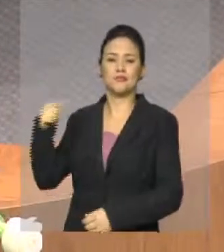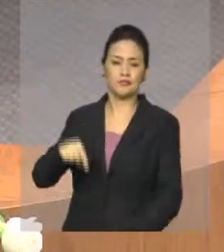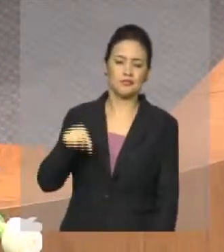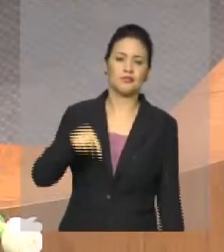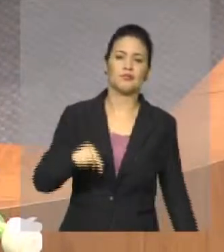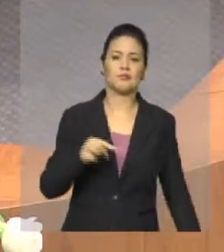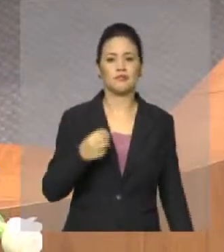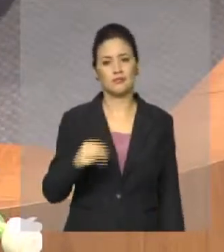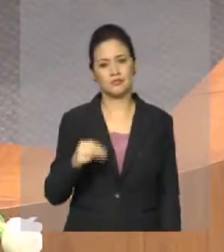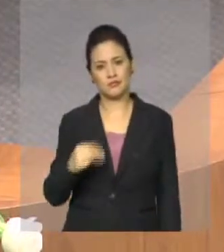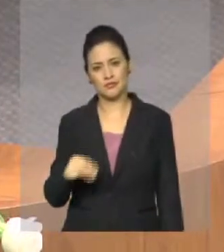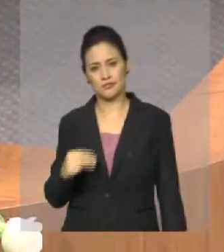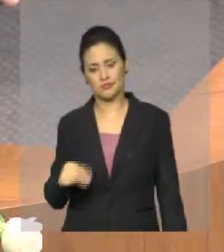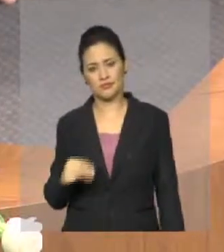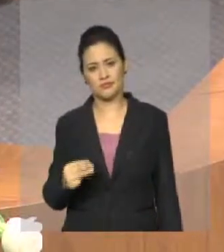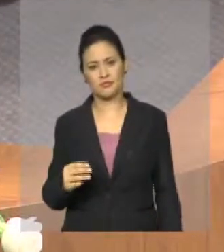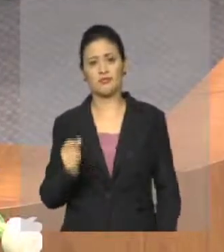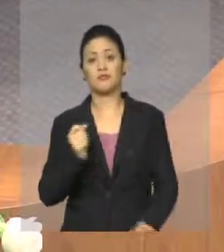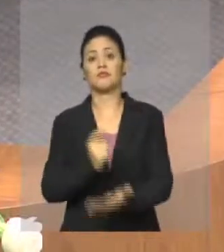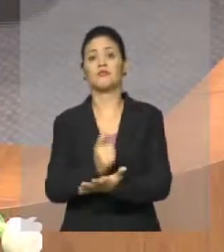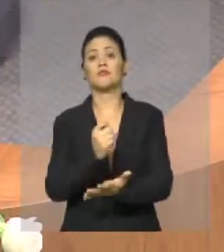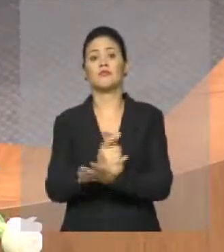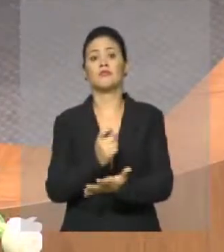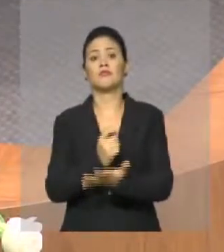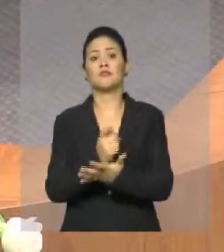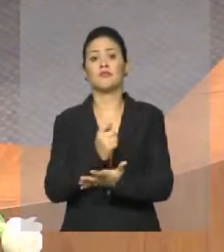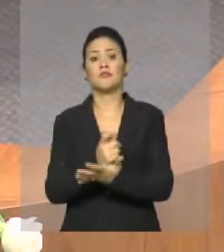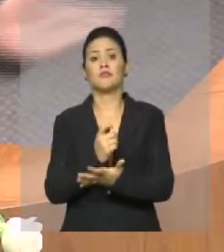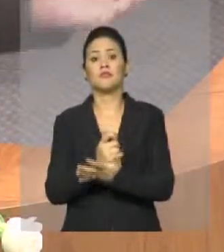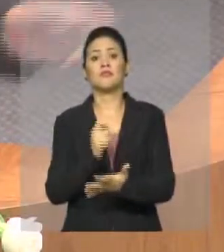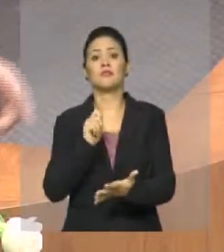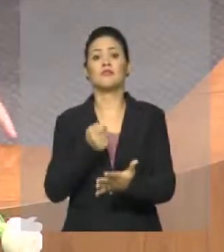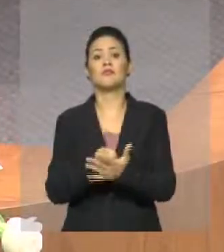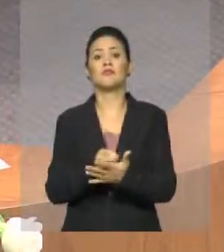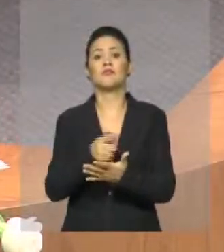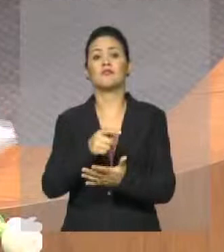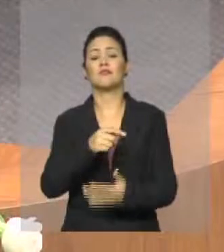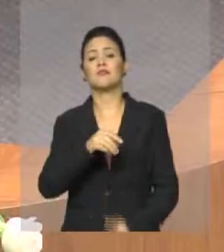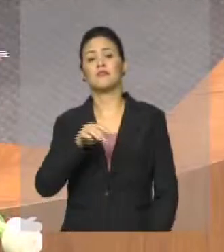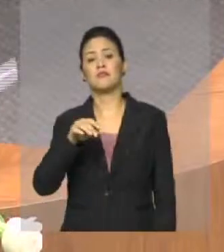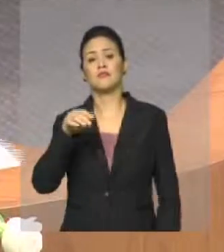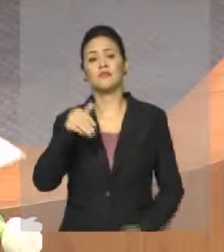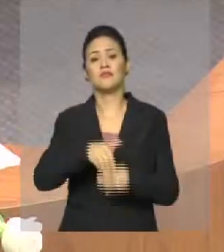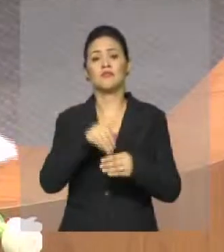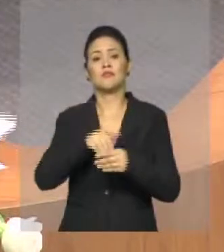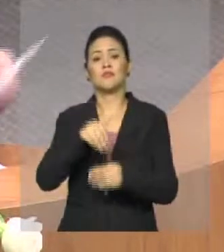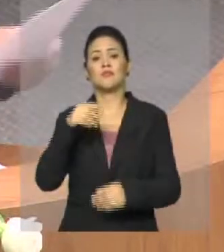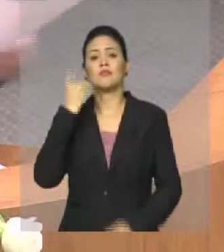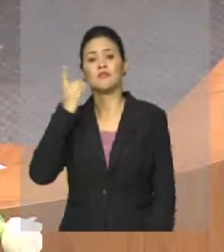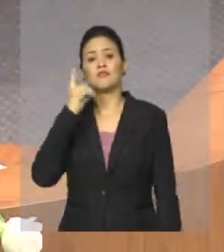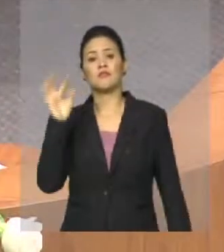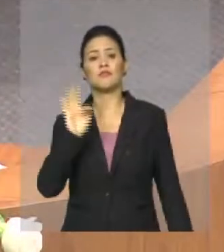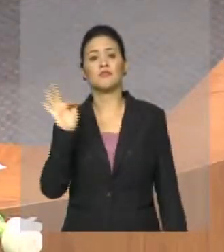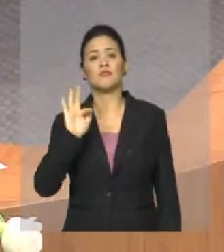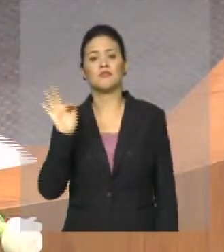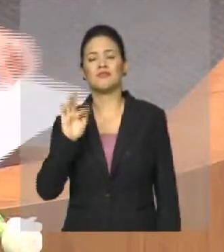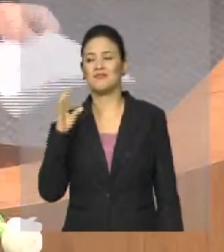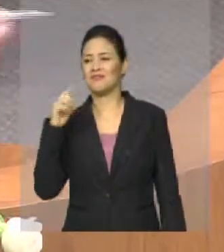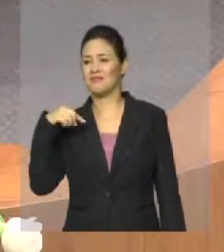compra o mandato de deputado federal e vai embora, ri da cara dos maranhenses, é o que ocorre no estado. Mas só para concluir, senhor